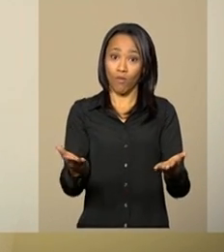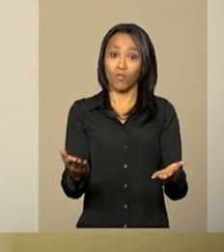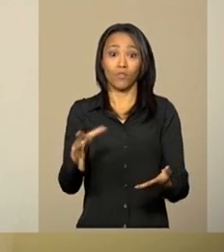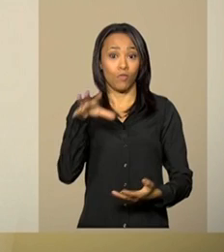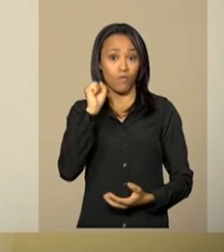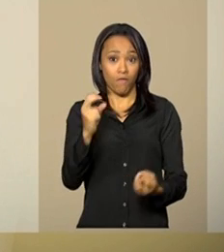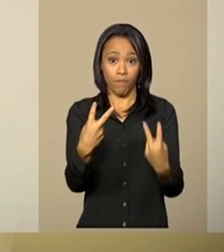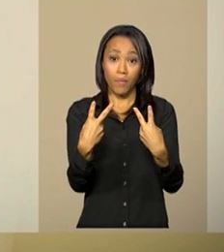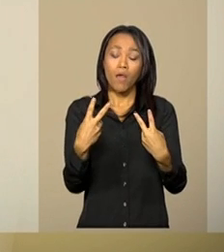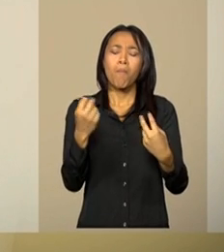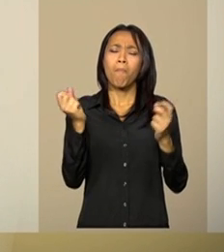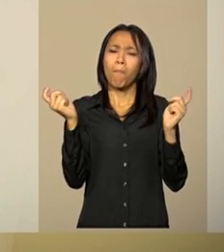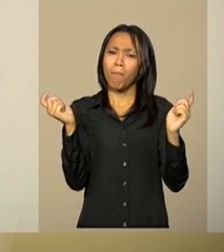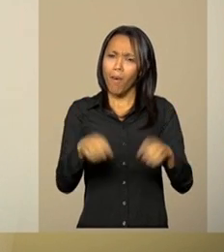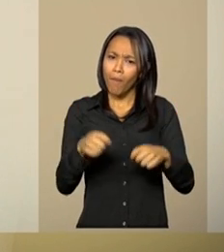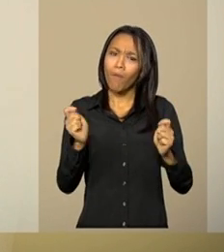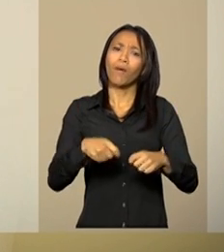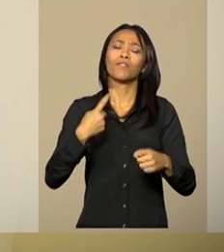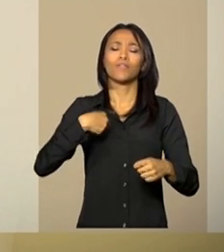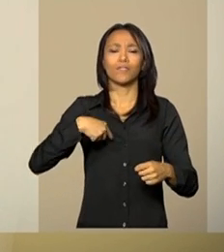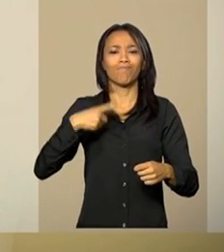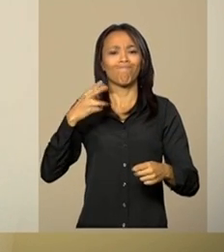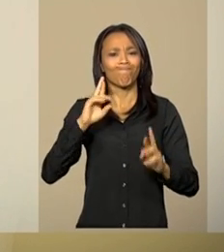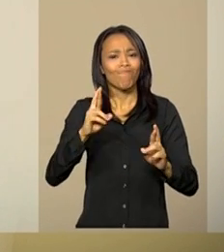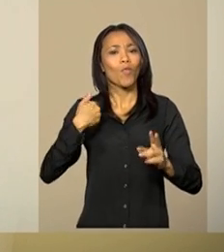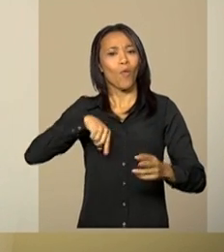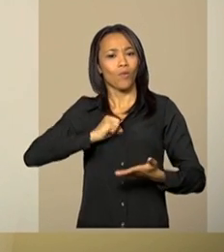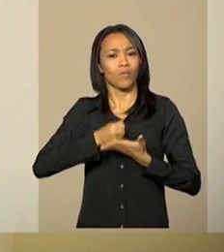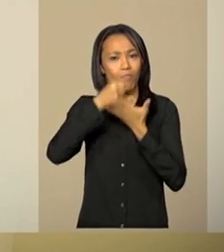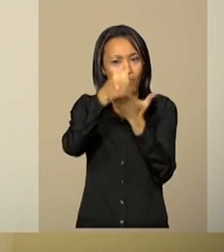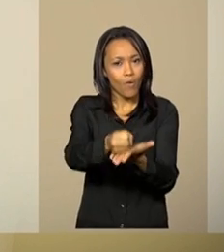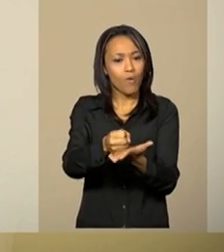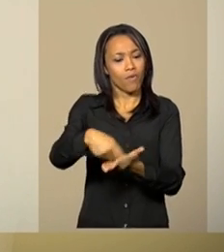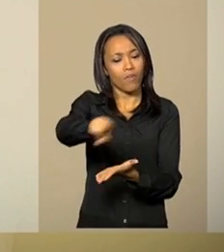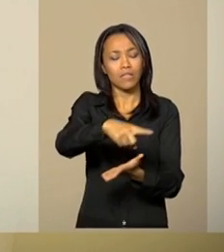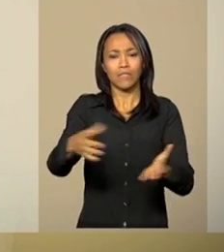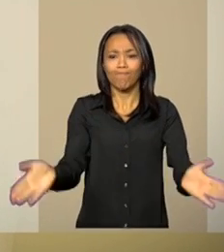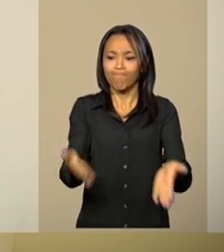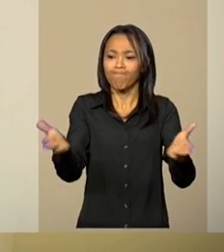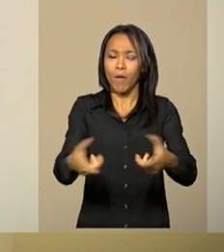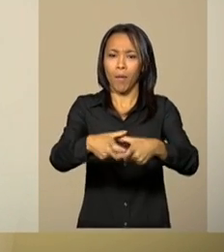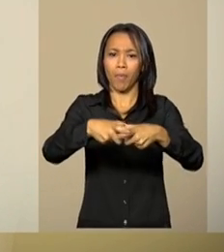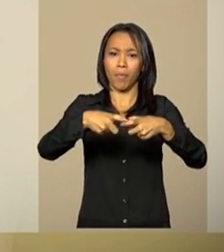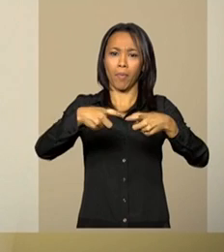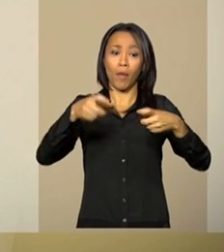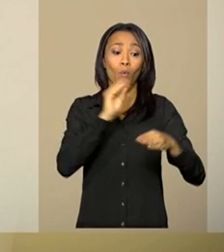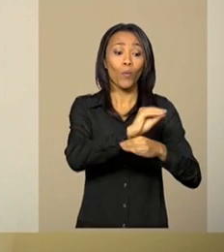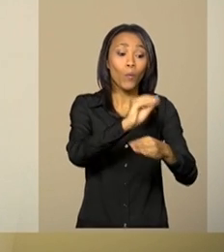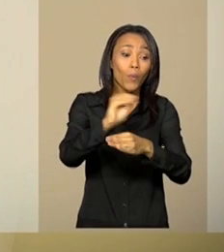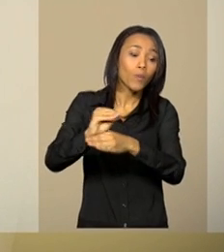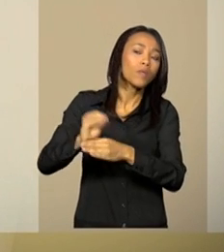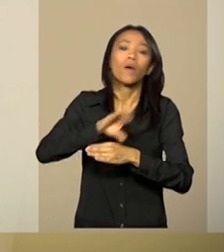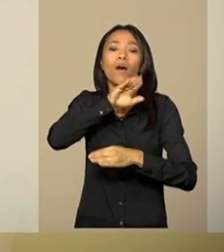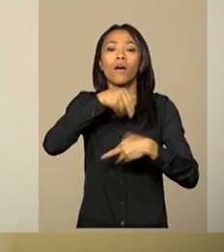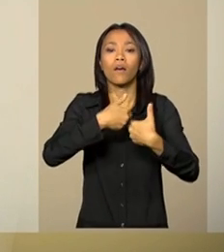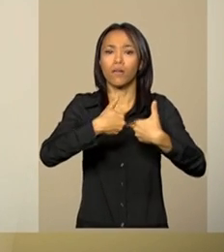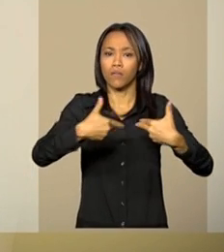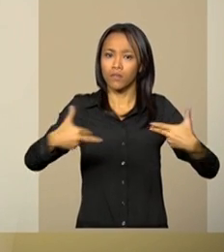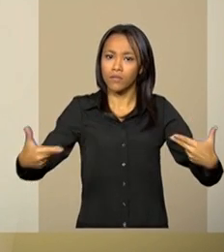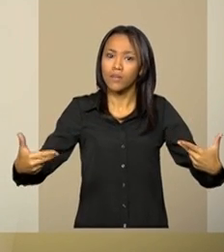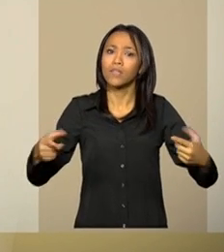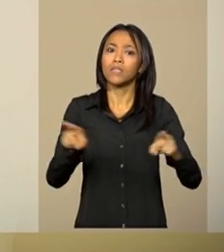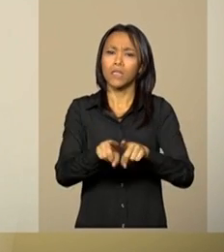que podem contar com o nosso apoio para aumentar a produção, cuidar das criações, modernizar